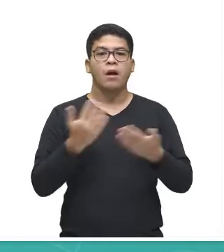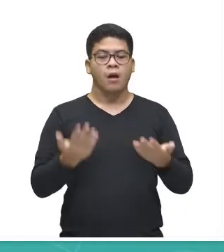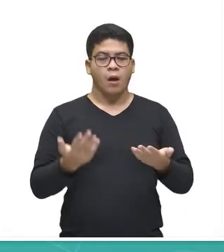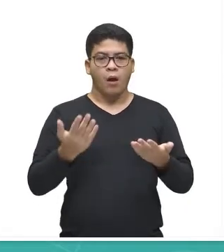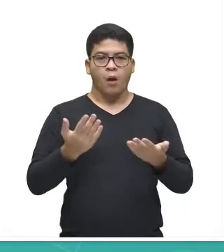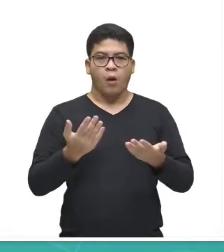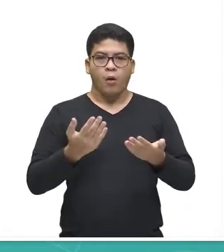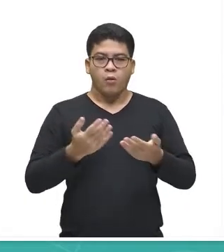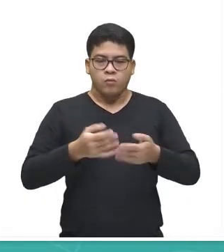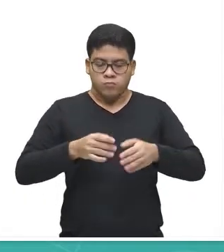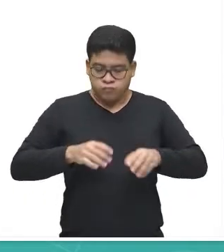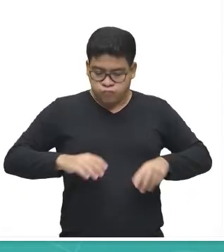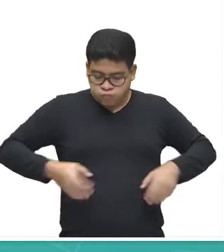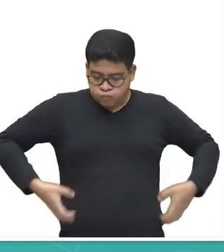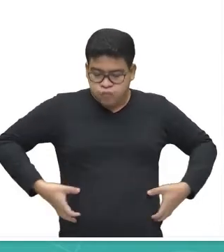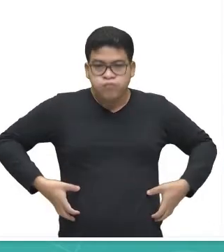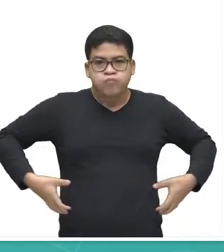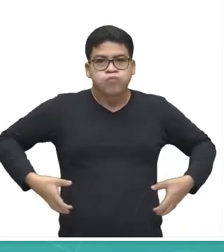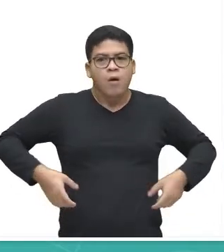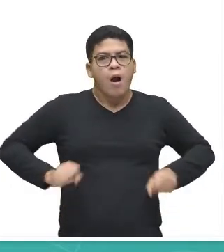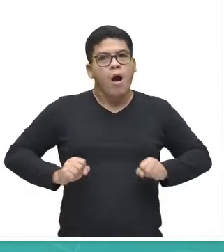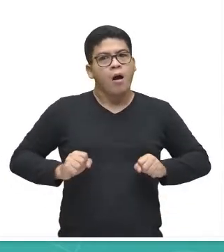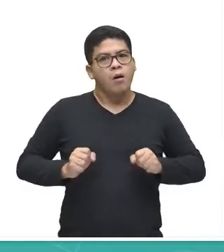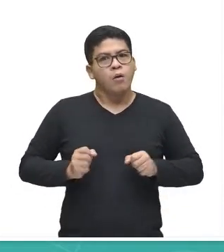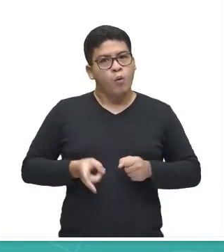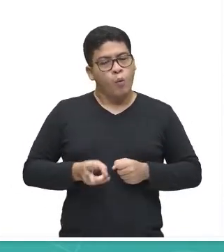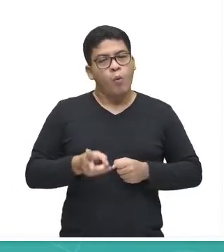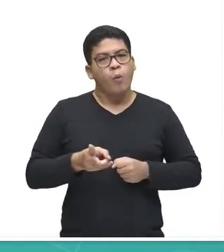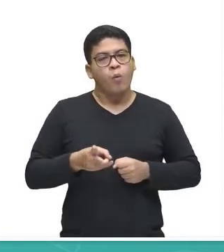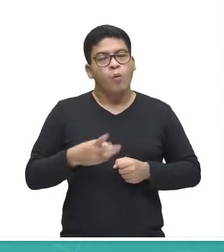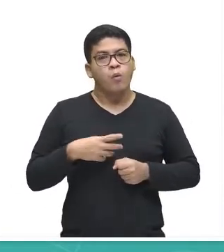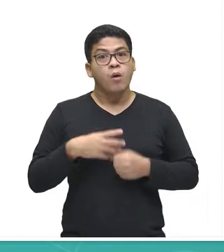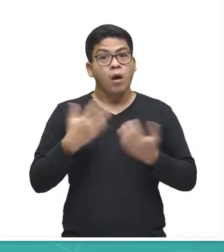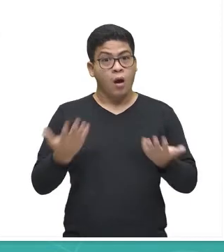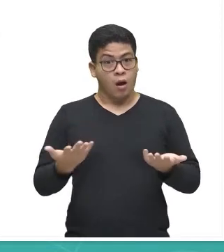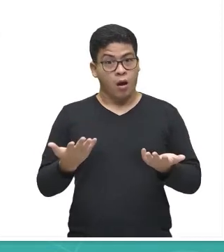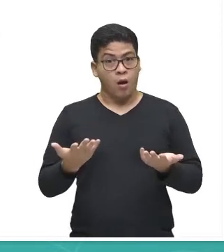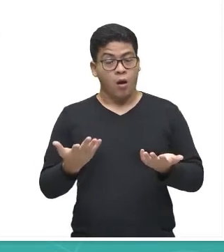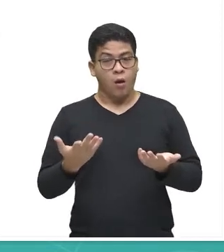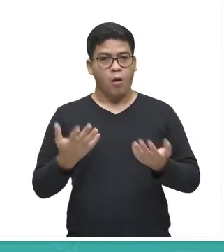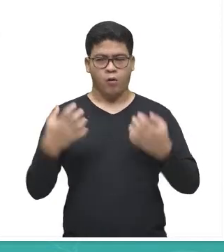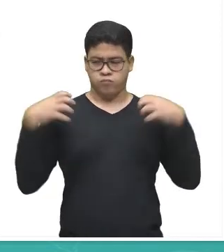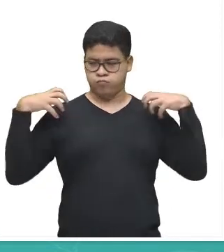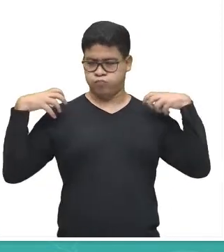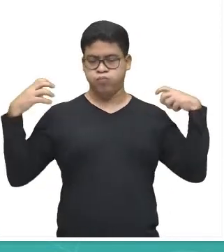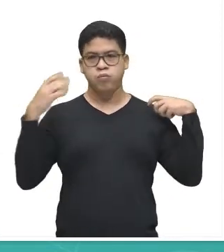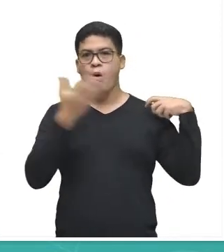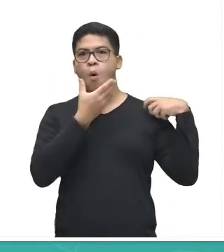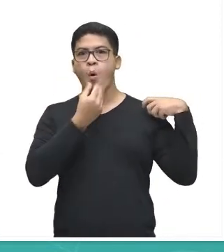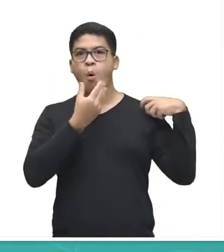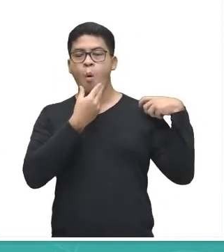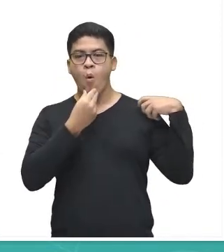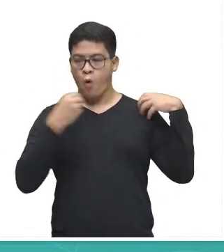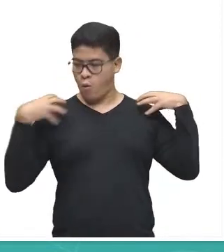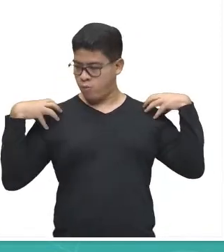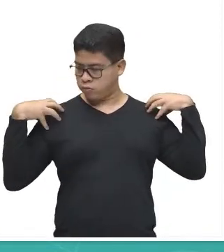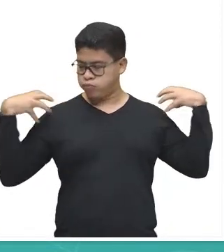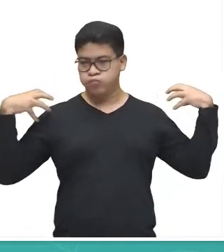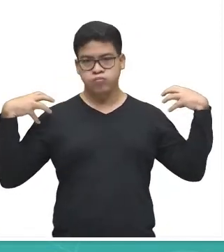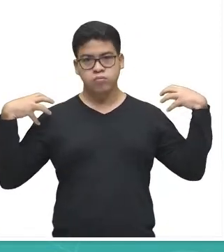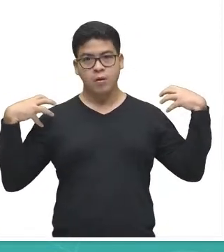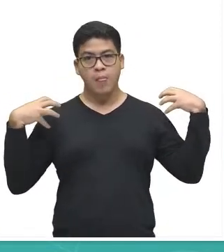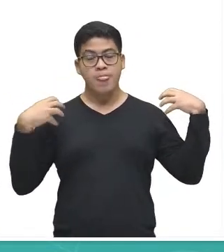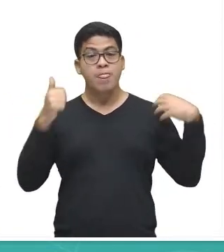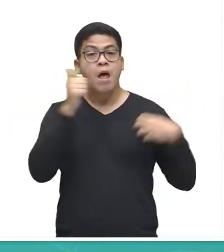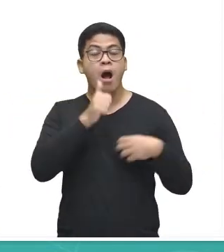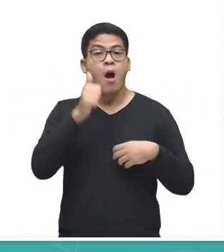dos quadris, enquanto que nos meninos esse alargamento é o quê? É dos ombros. Das meninas acontece o alargamento